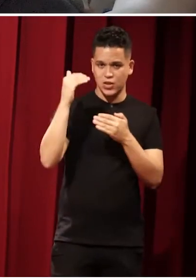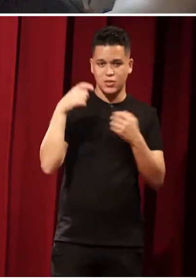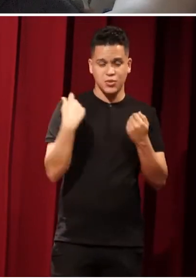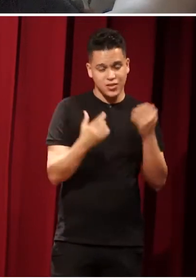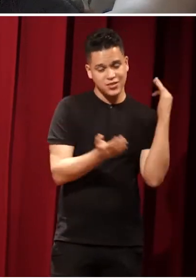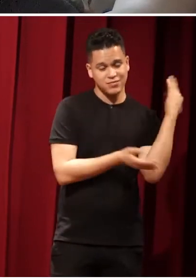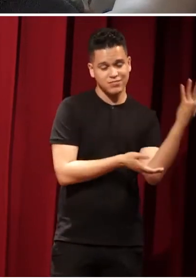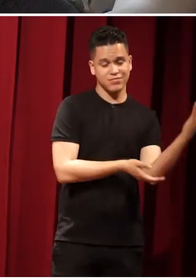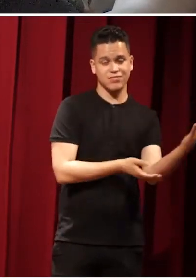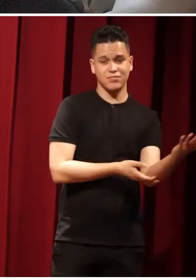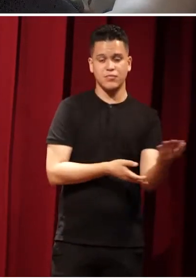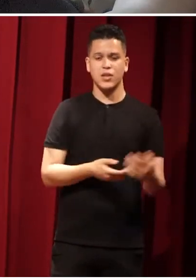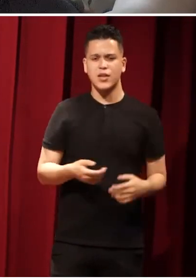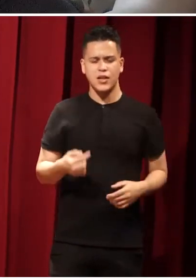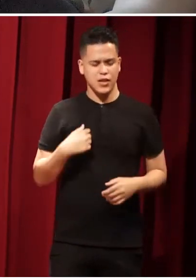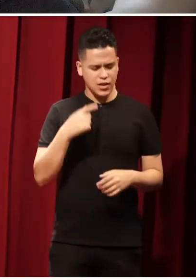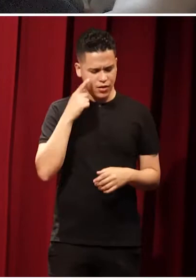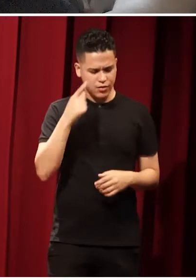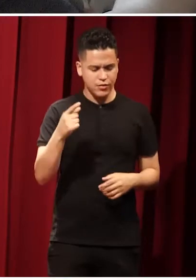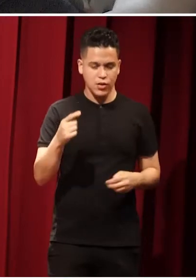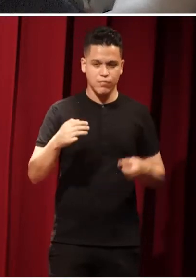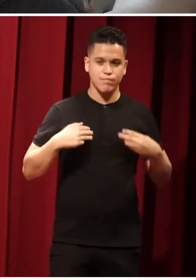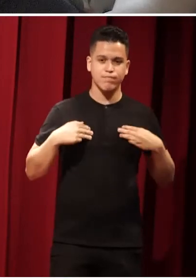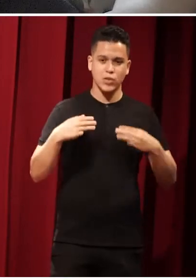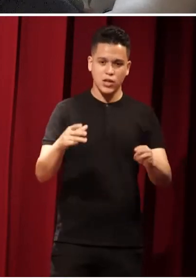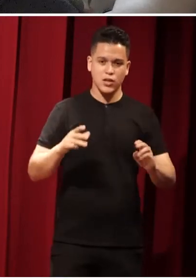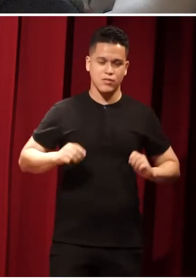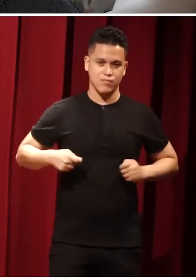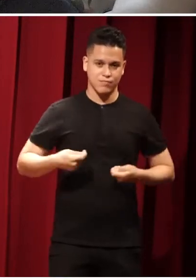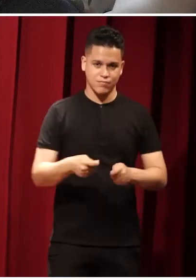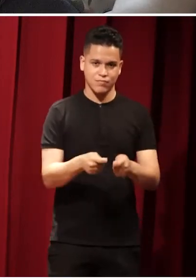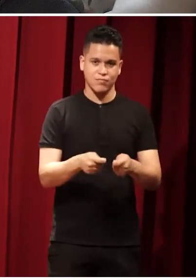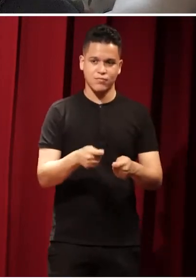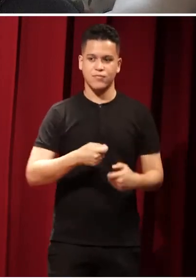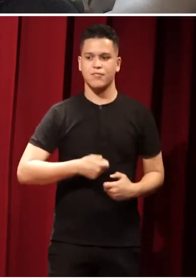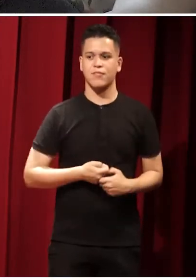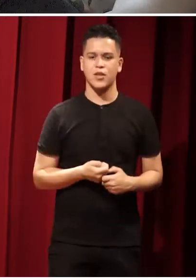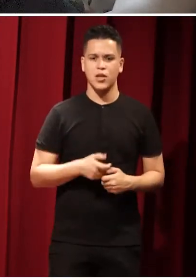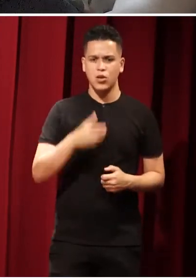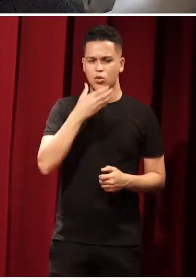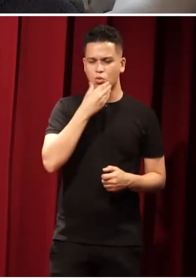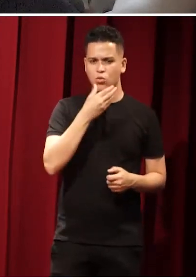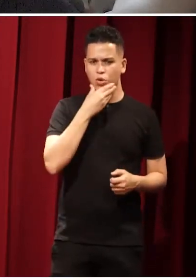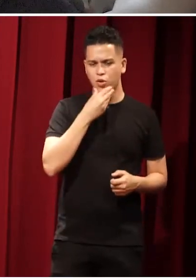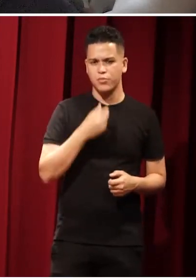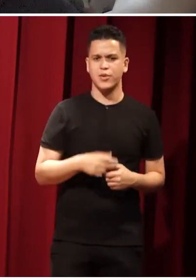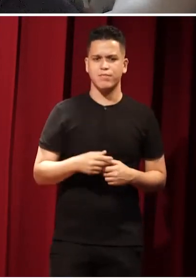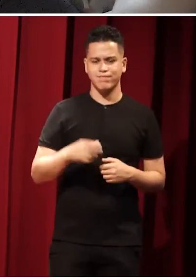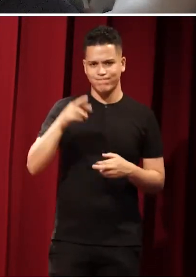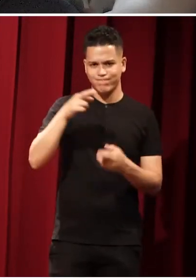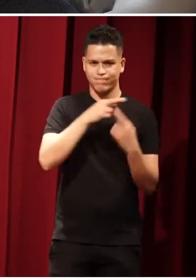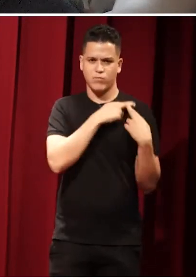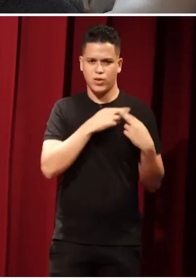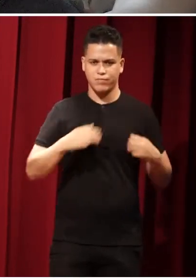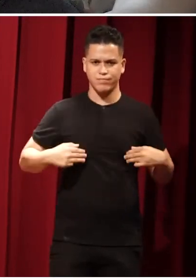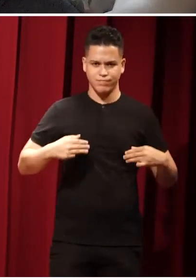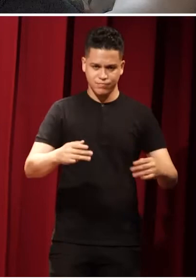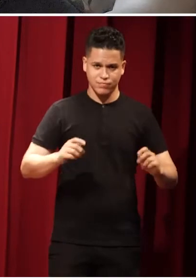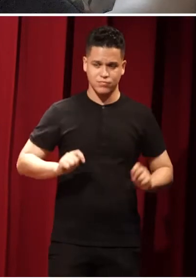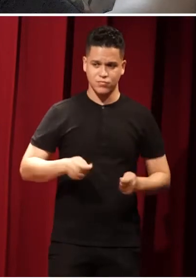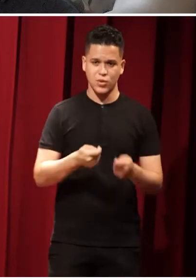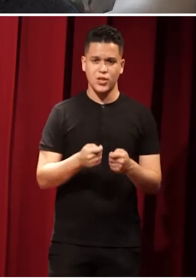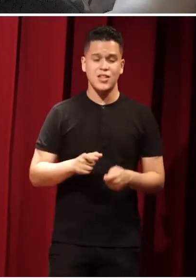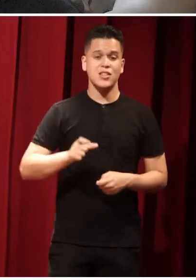ministro da Economia, de que quem está destruindo a natureza no Brasil é a